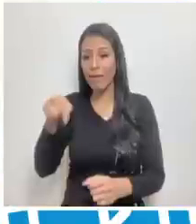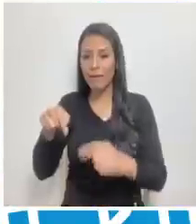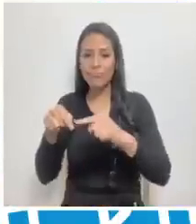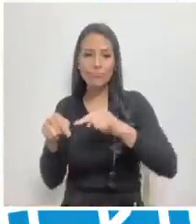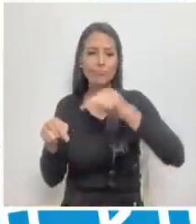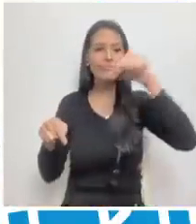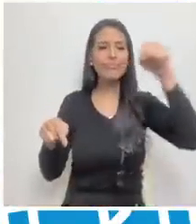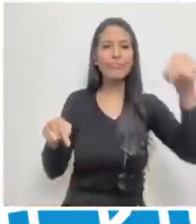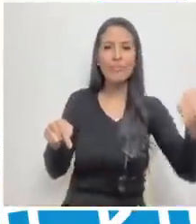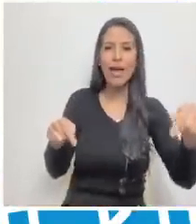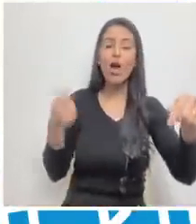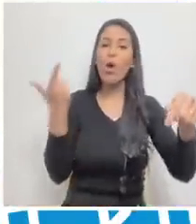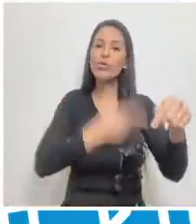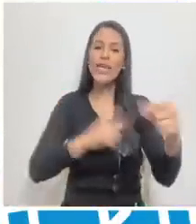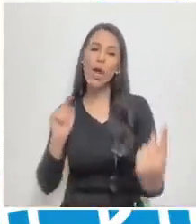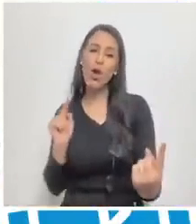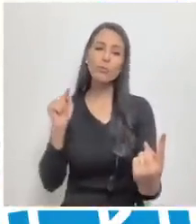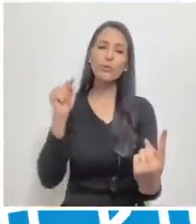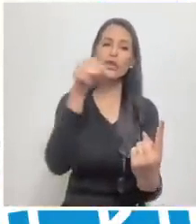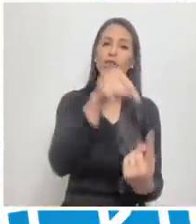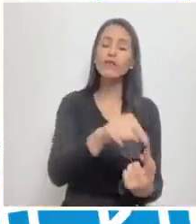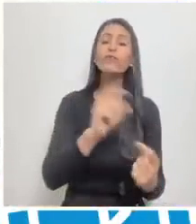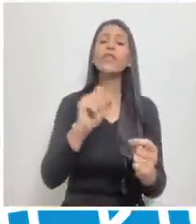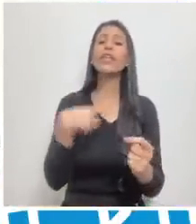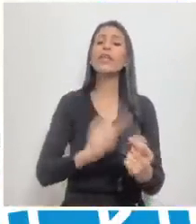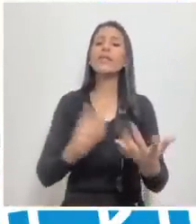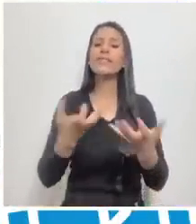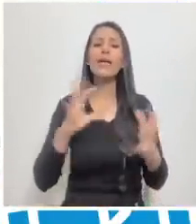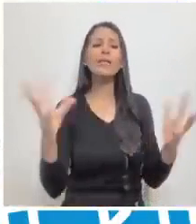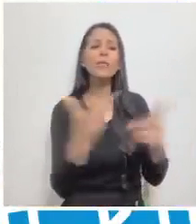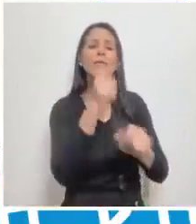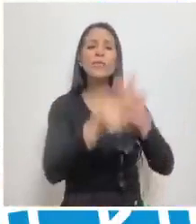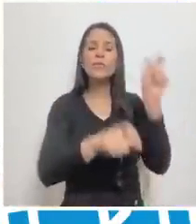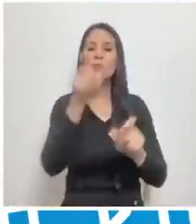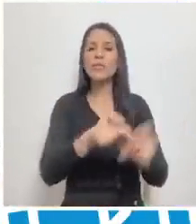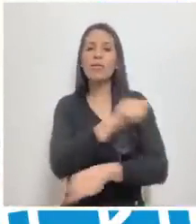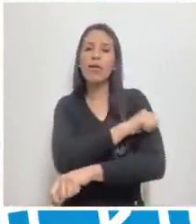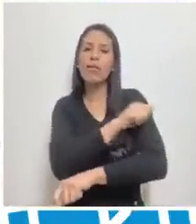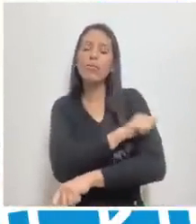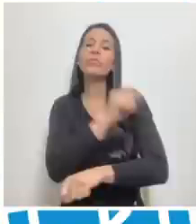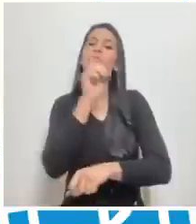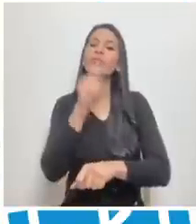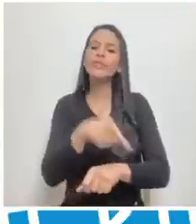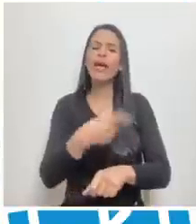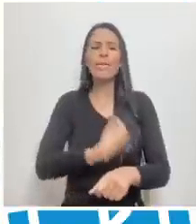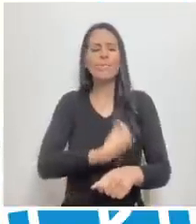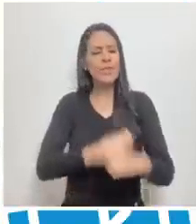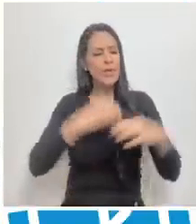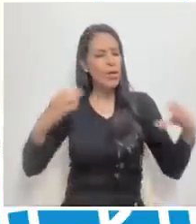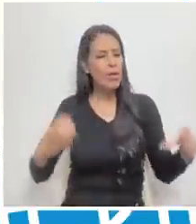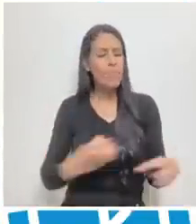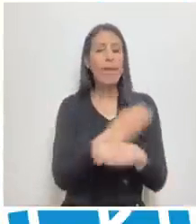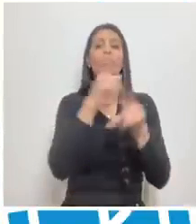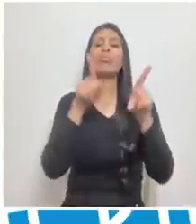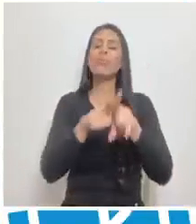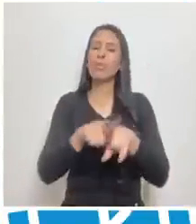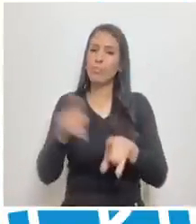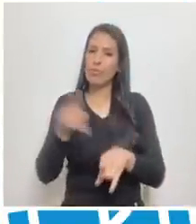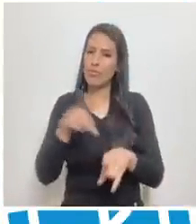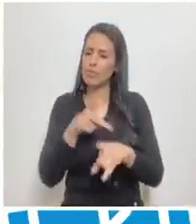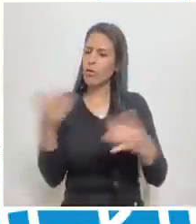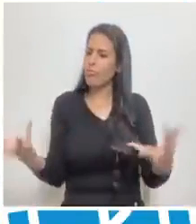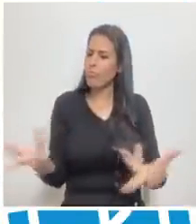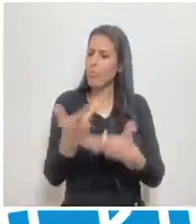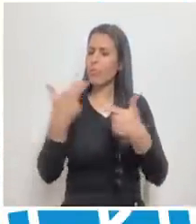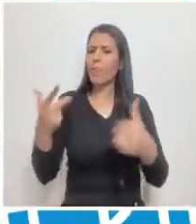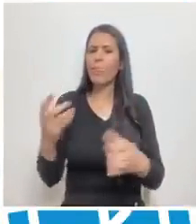ter, que é a preparação para uma vida plena e professores também plenos no seu exercício profissional. Muito obrigada a